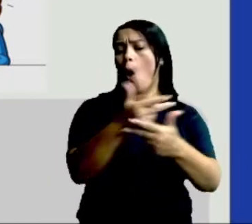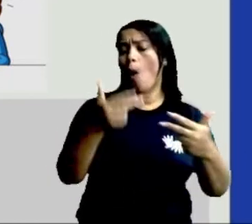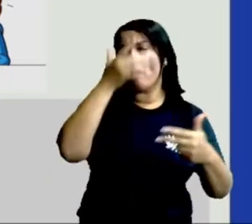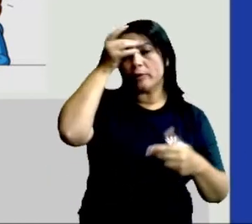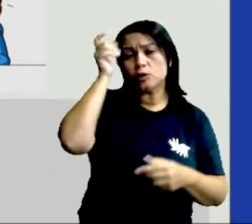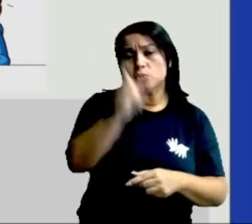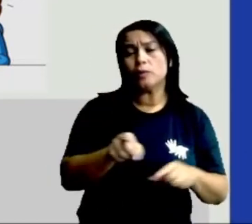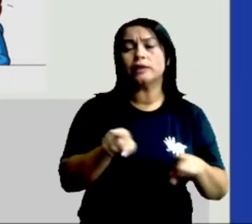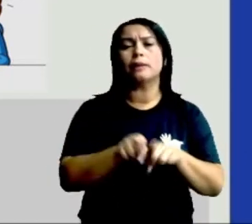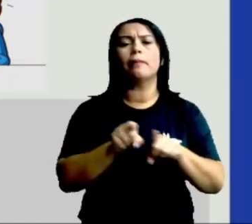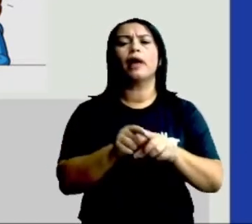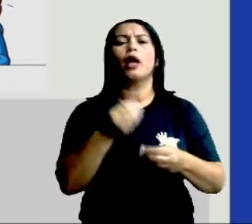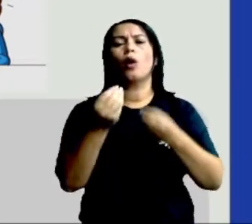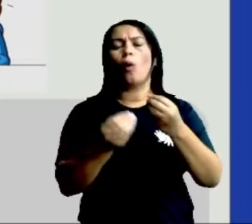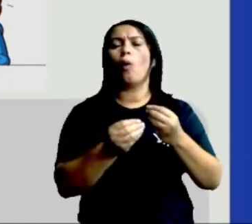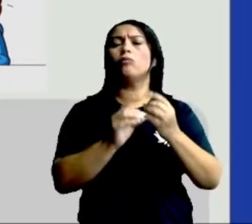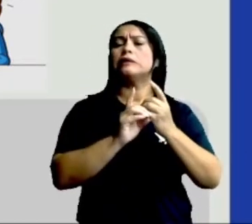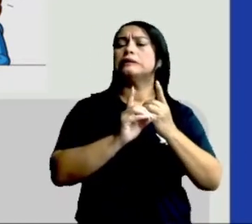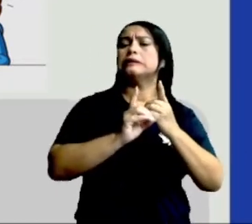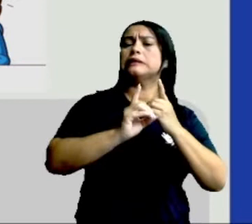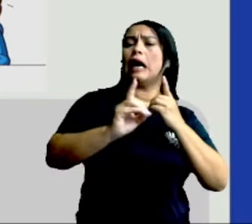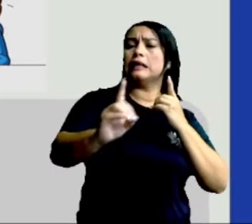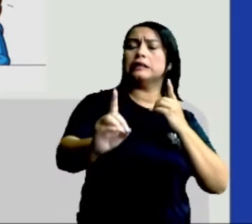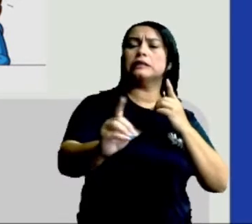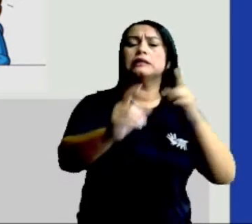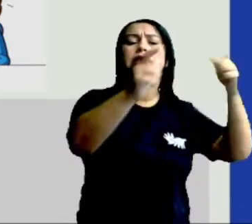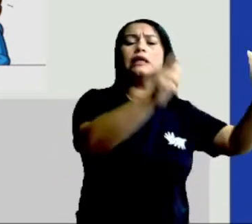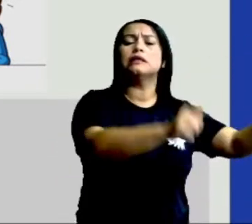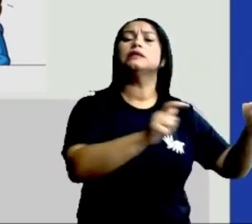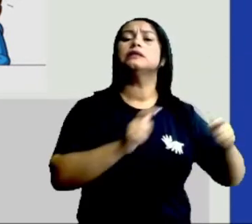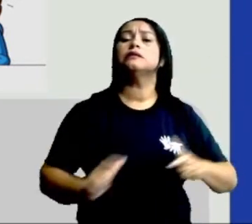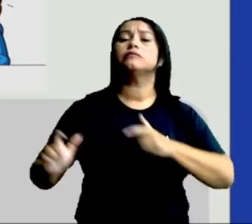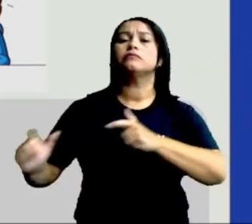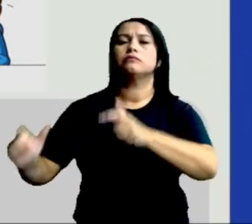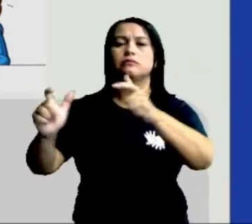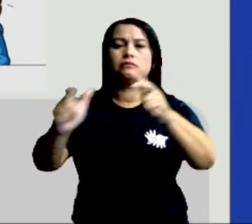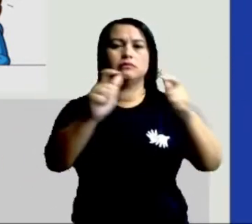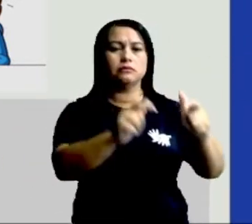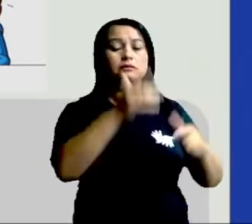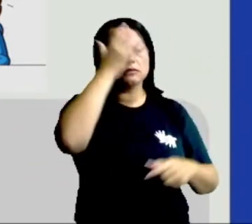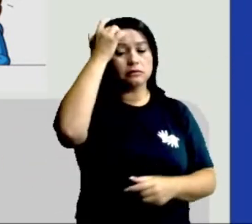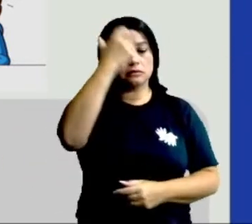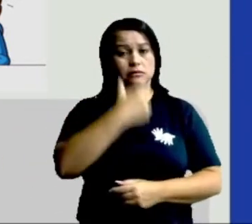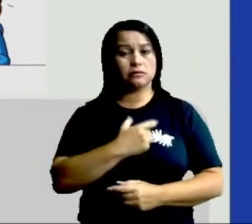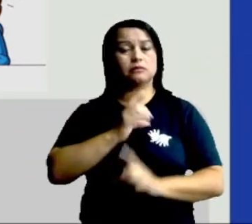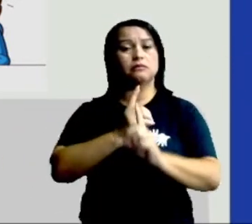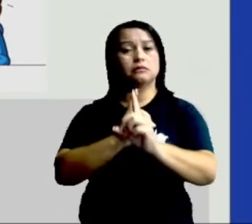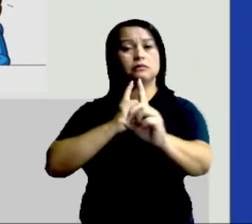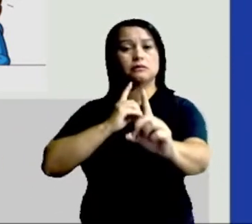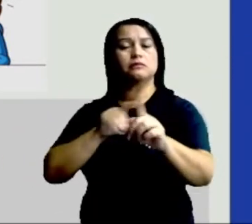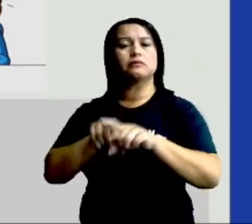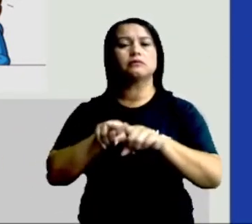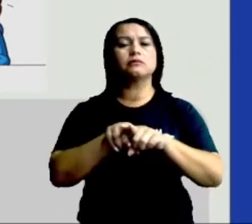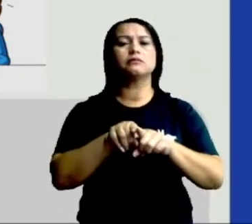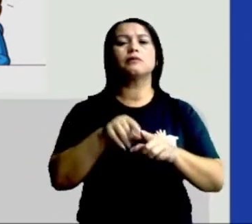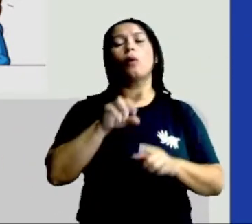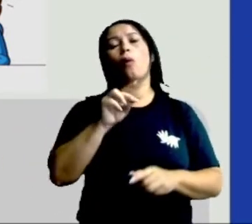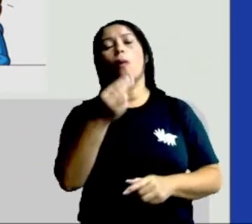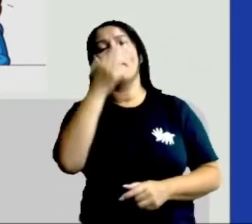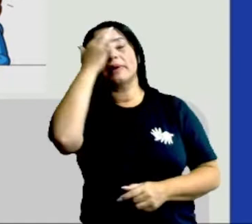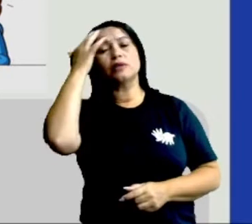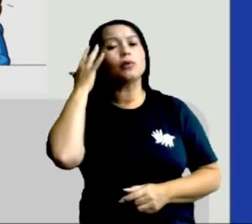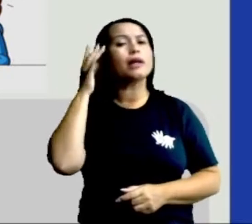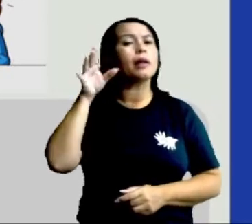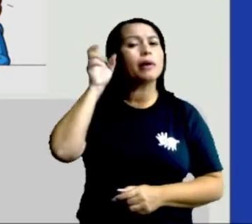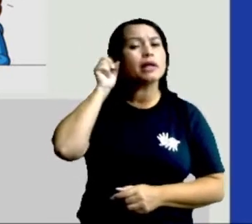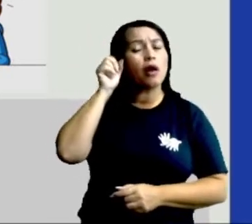de acordo com a distância que ocupam em relação ao falante ou ouvinte. É muito